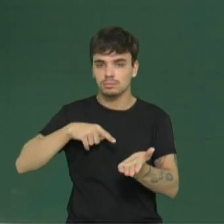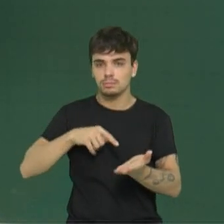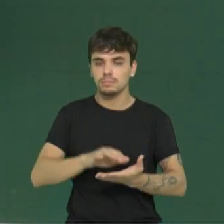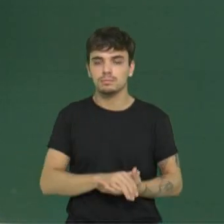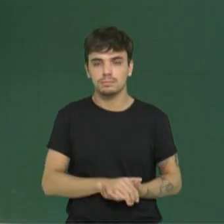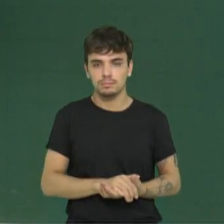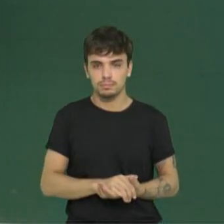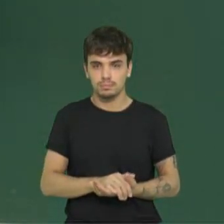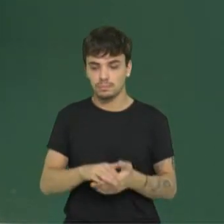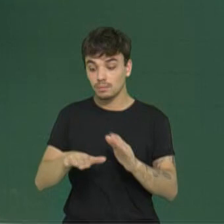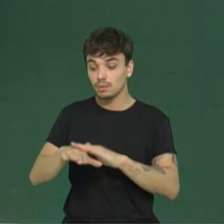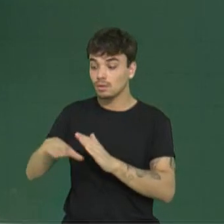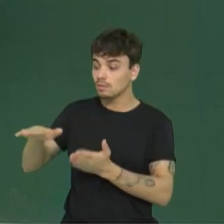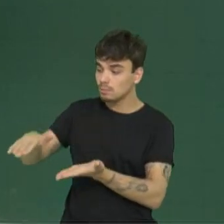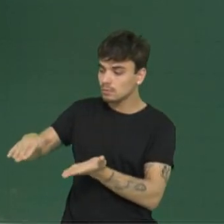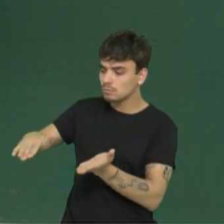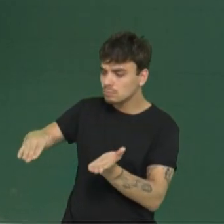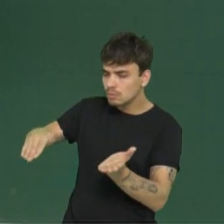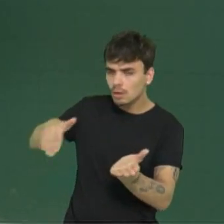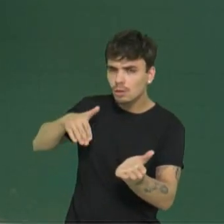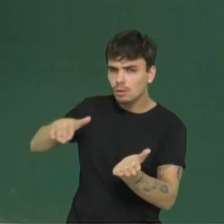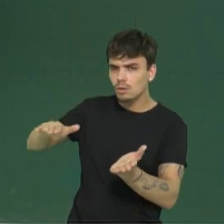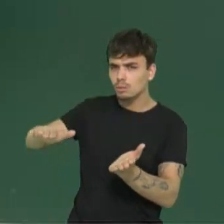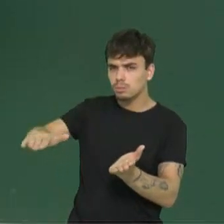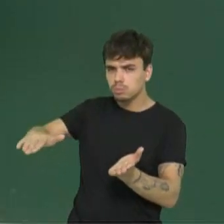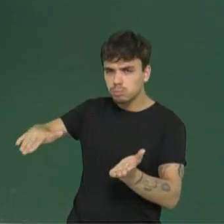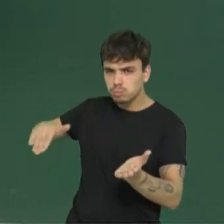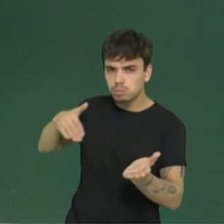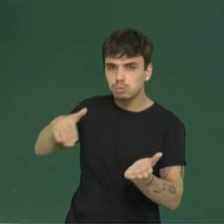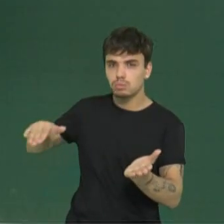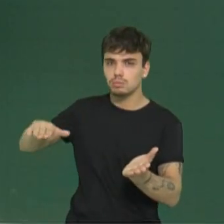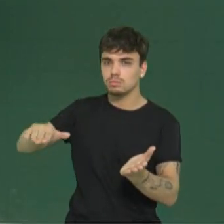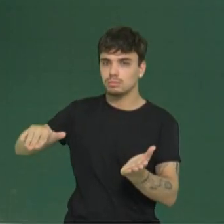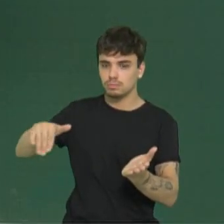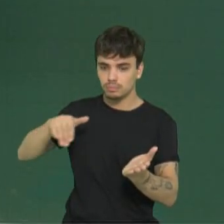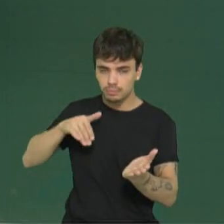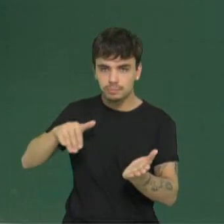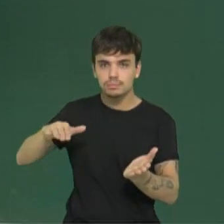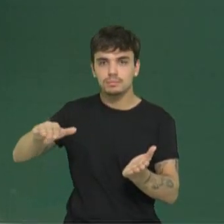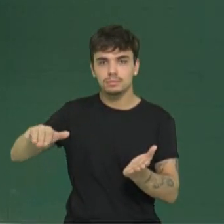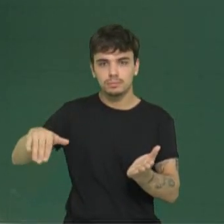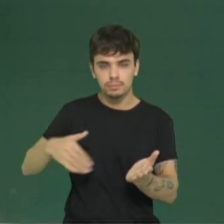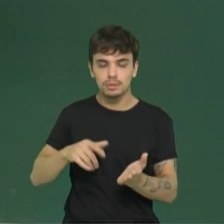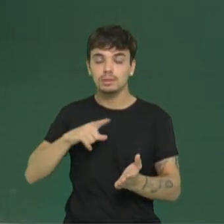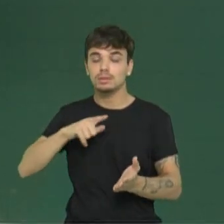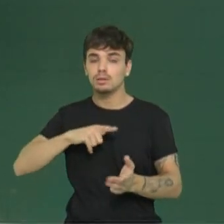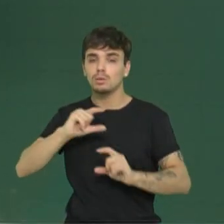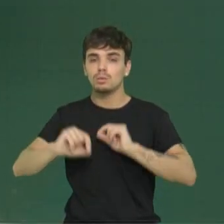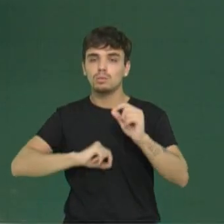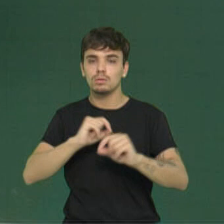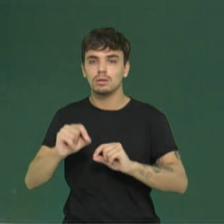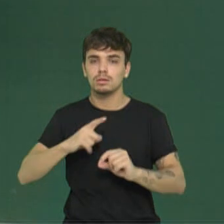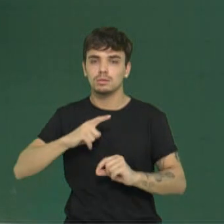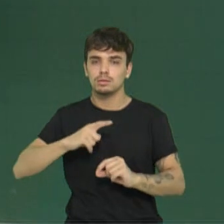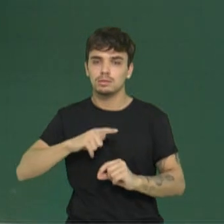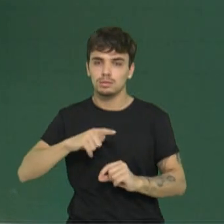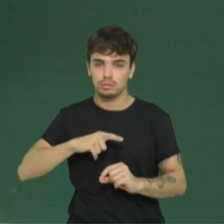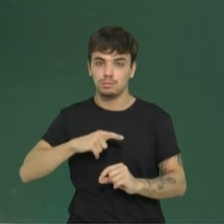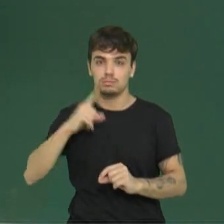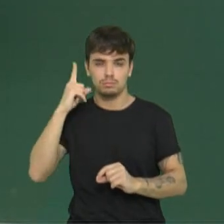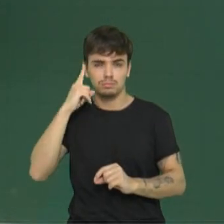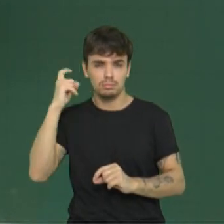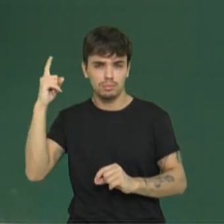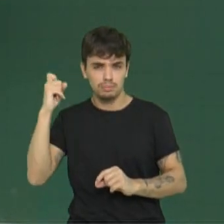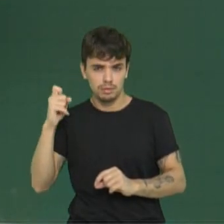mão no disco e fazia o disco, forçava o disco no outro sentido. Então, isso criava um arranhado